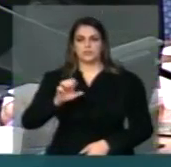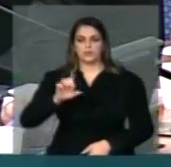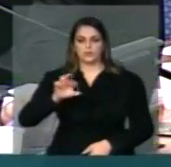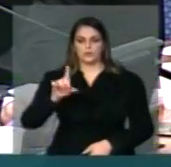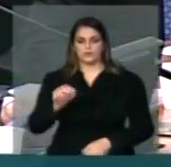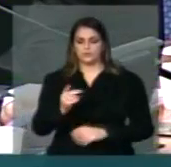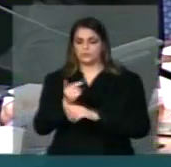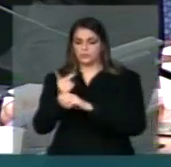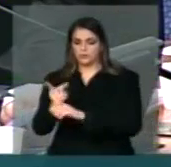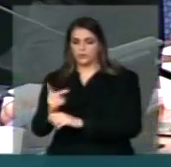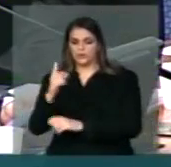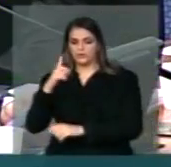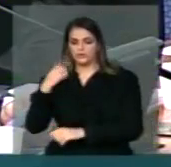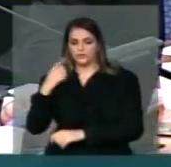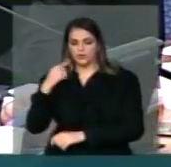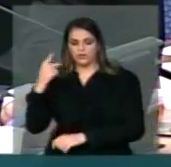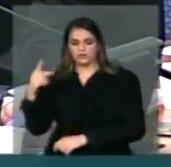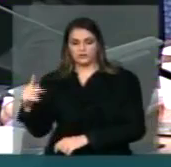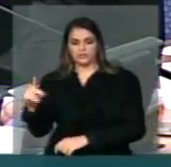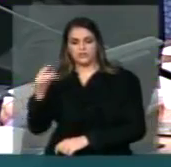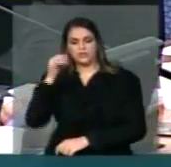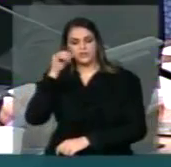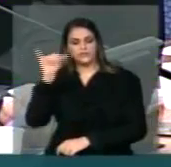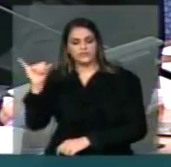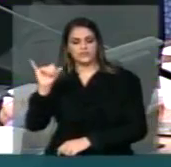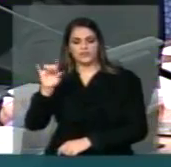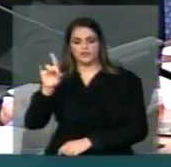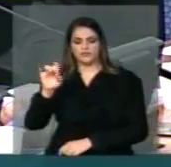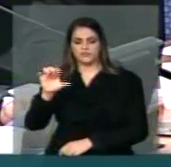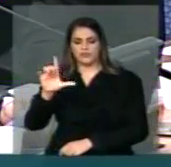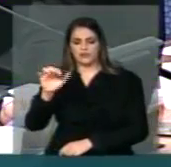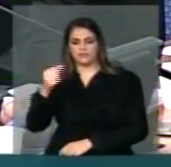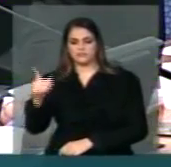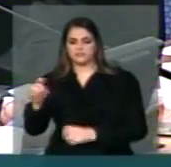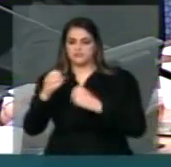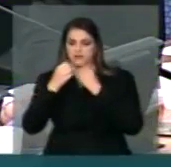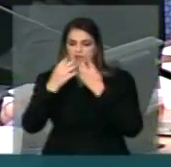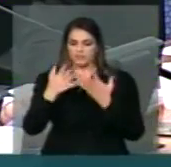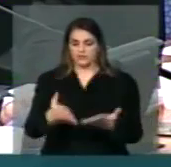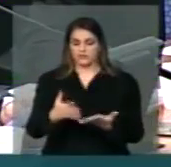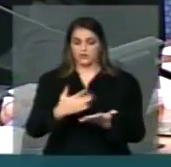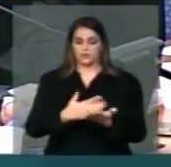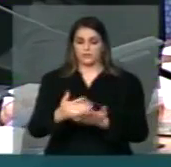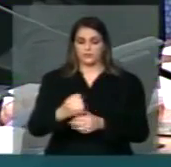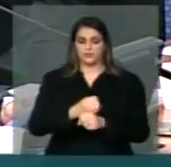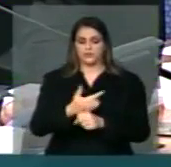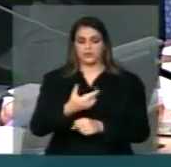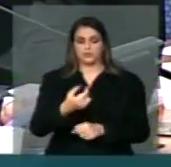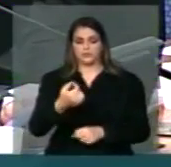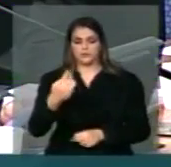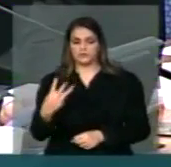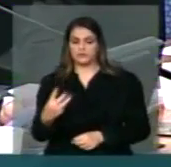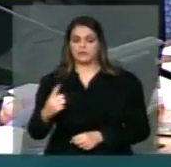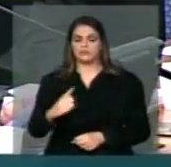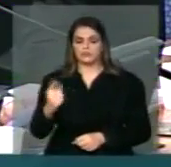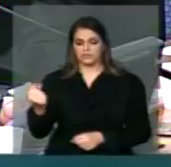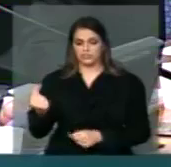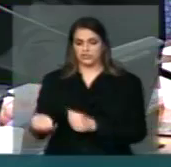do delator para tentar evitar a sua delação premiada e, desde 2003, ele repassa dinheiro de propina ao